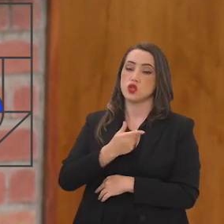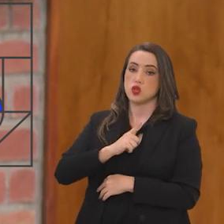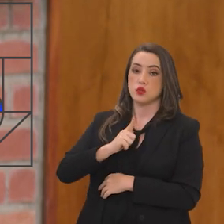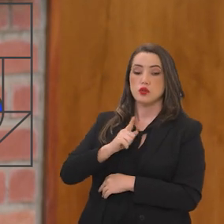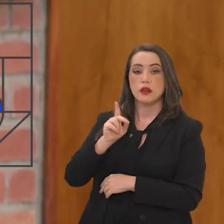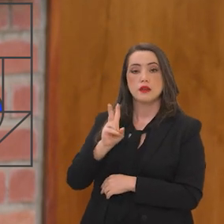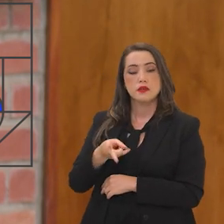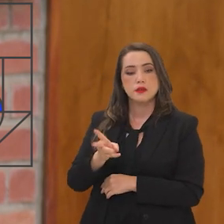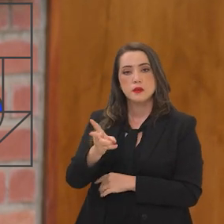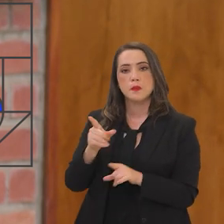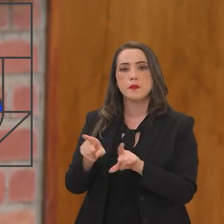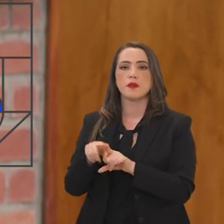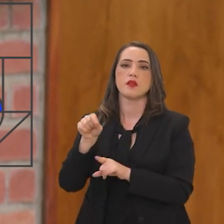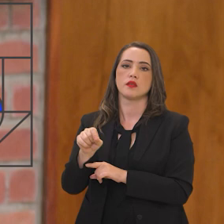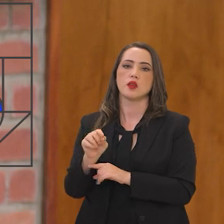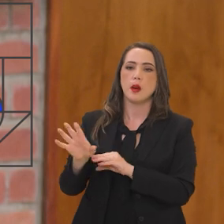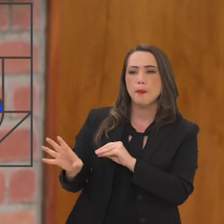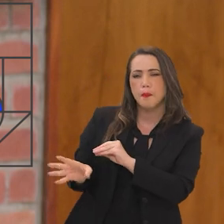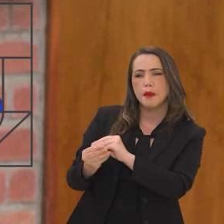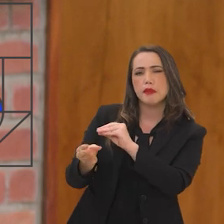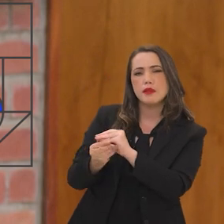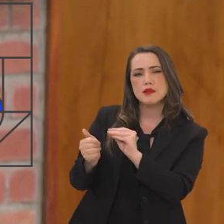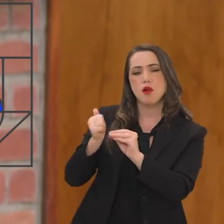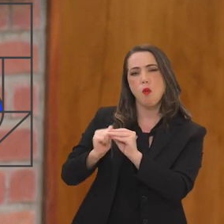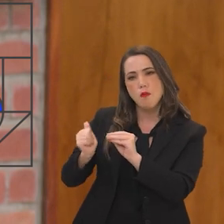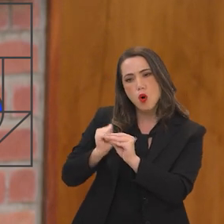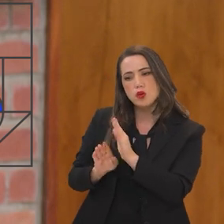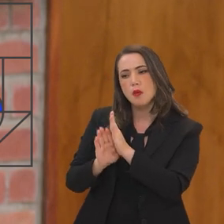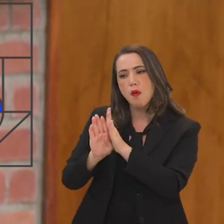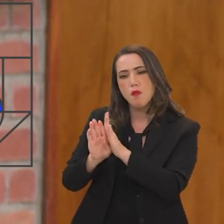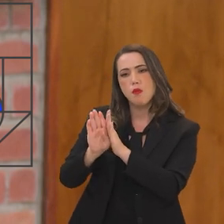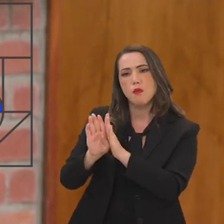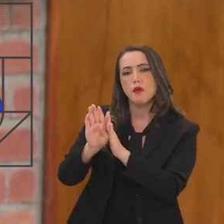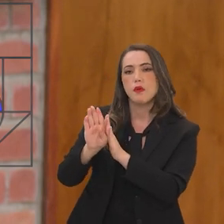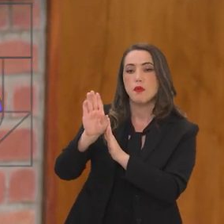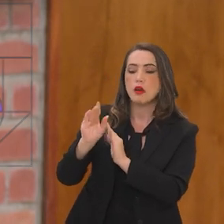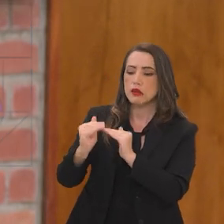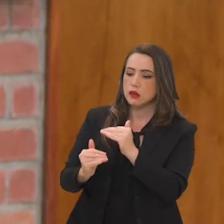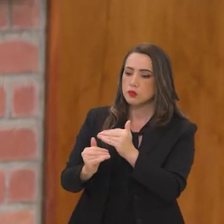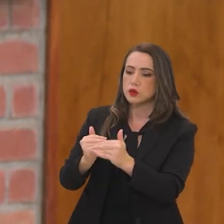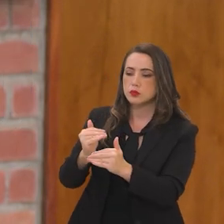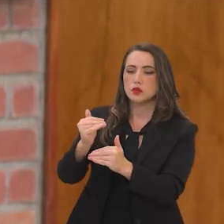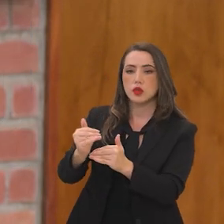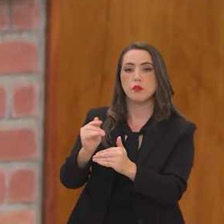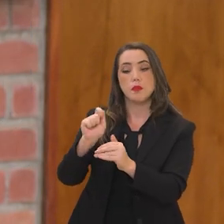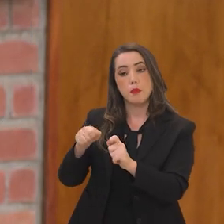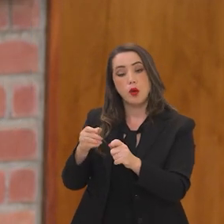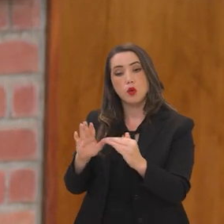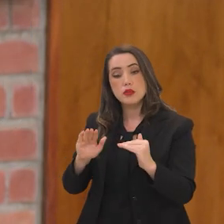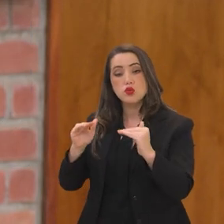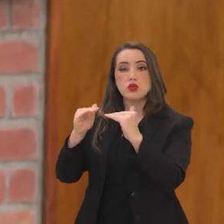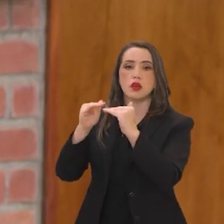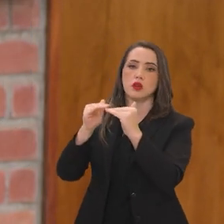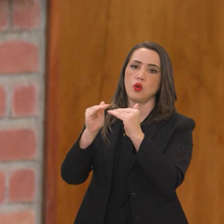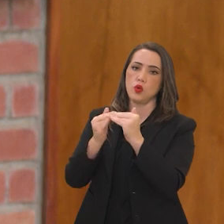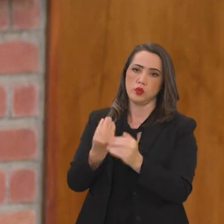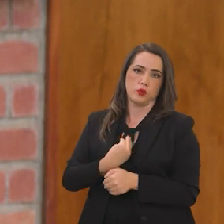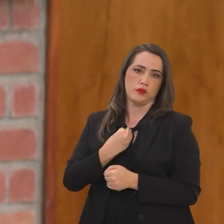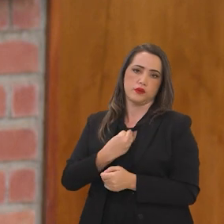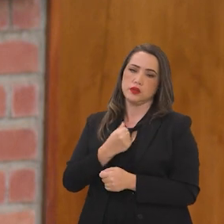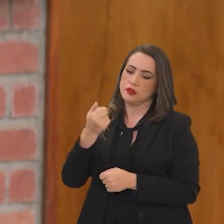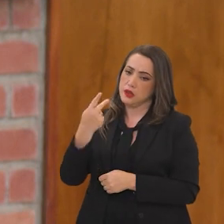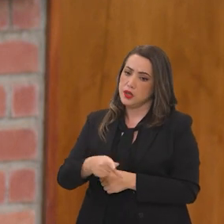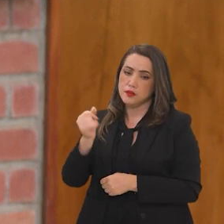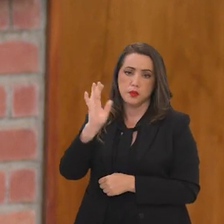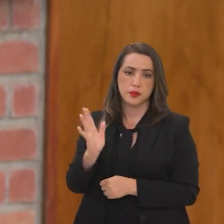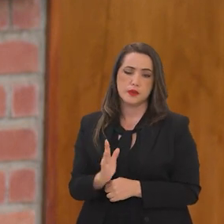com a implementação de reajustes mais periódicos e consigo acompanhar um pouquinho mais o custo